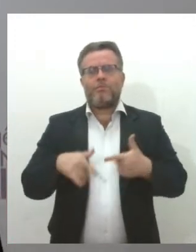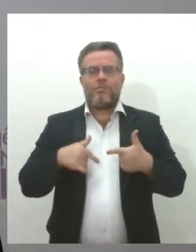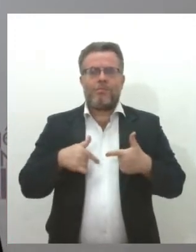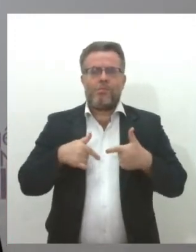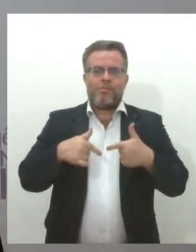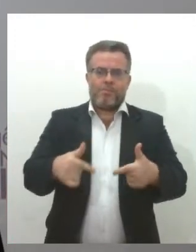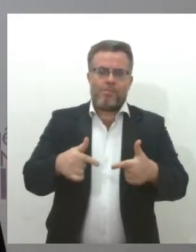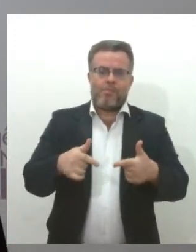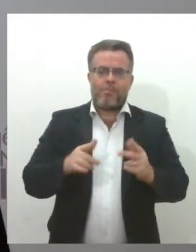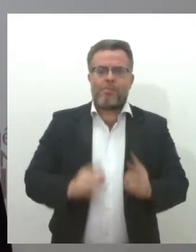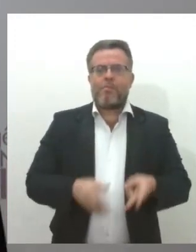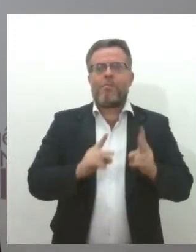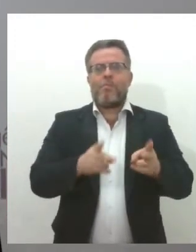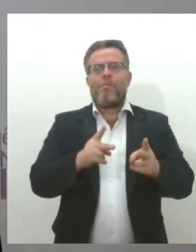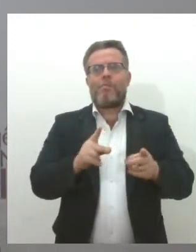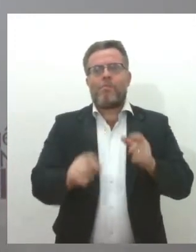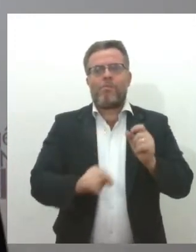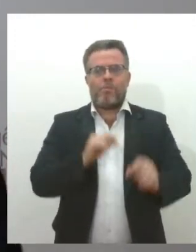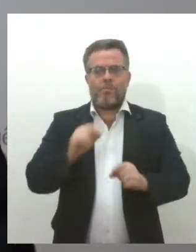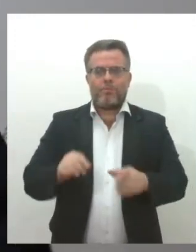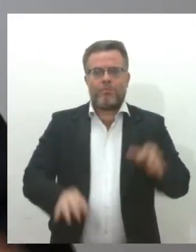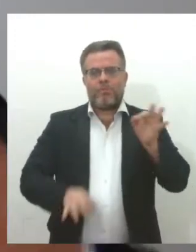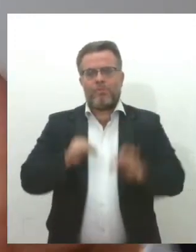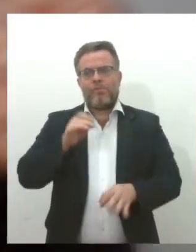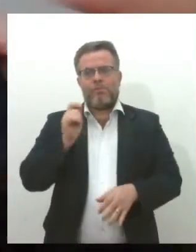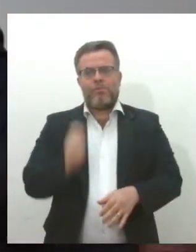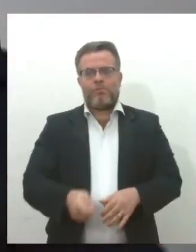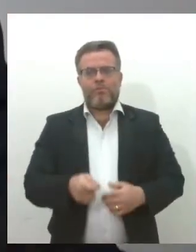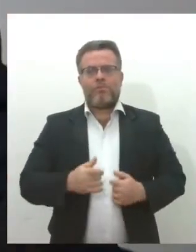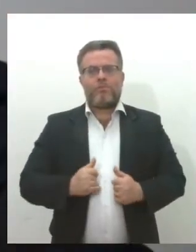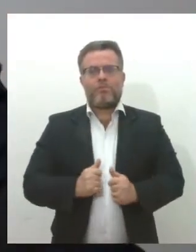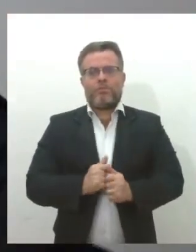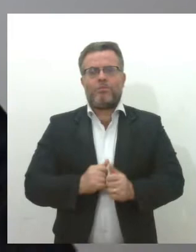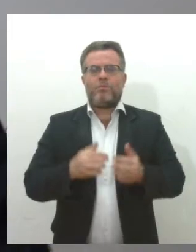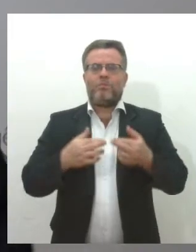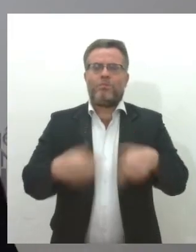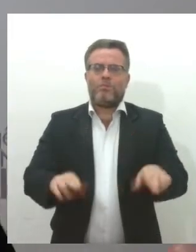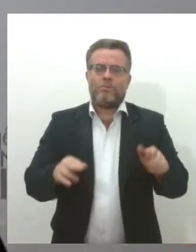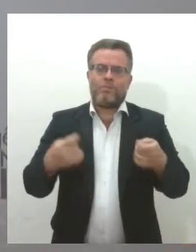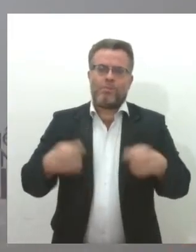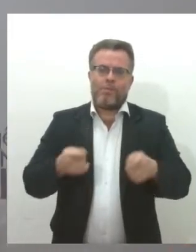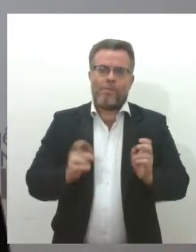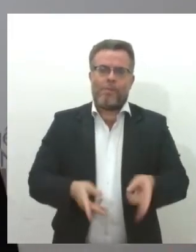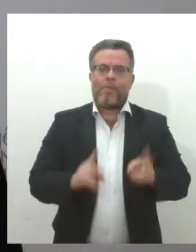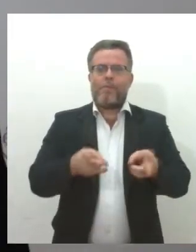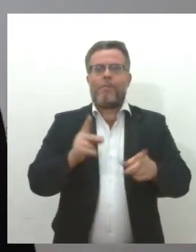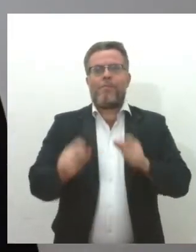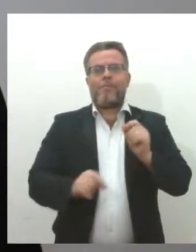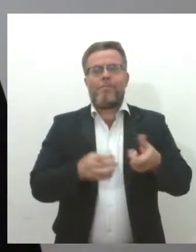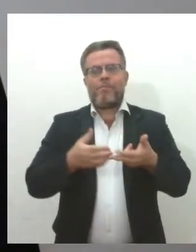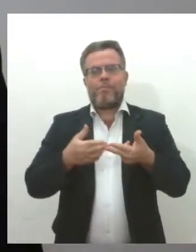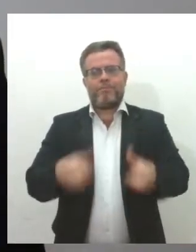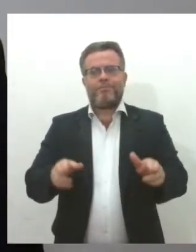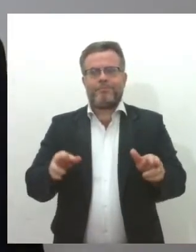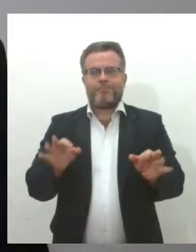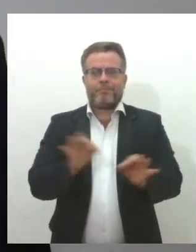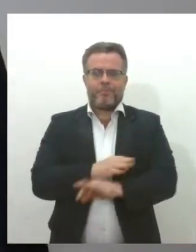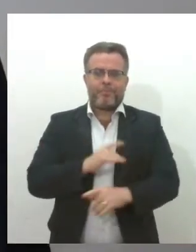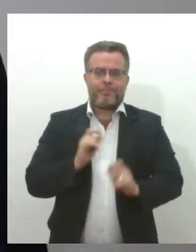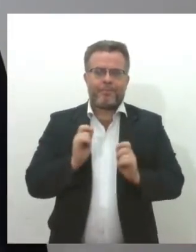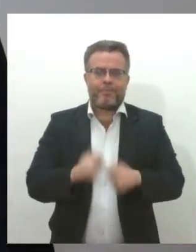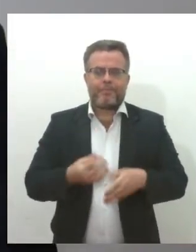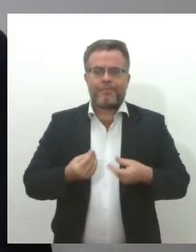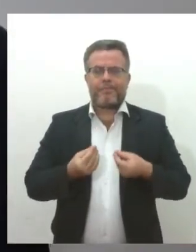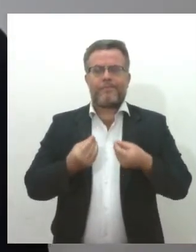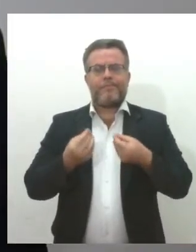do Judiciário sem por segmento desse processo com uma solução dada a